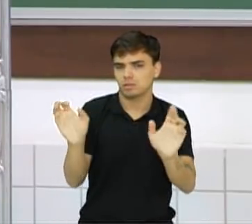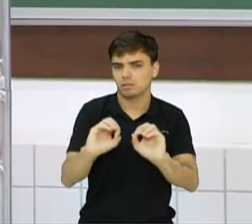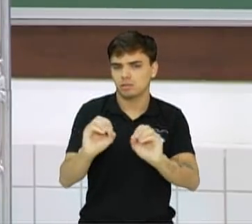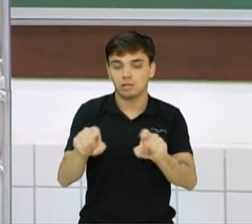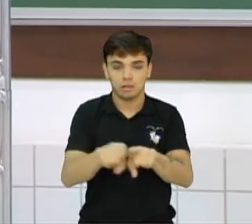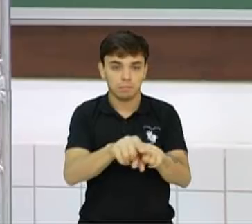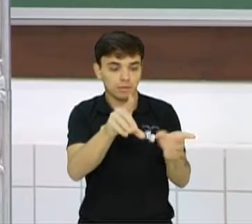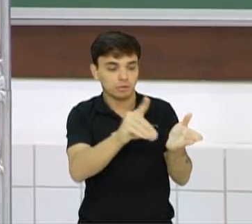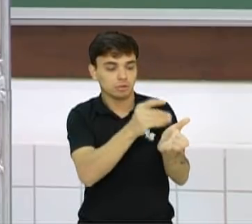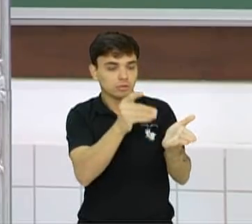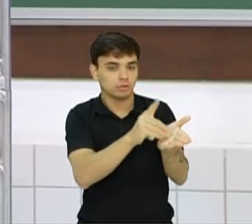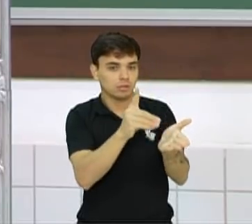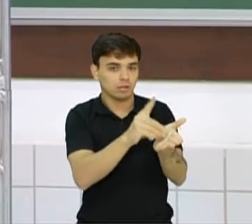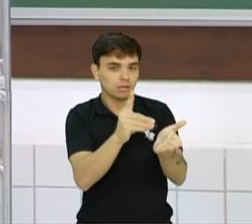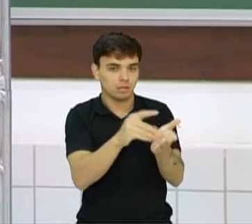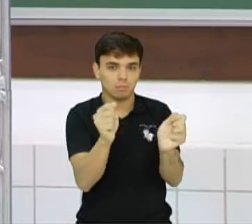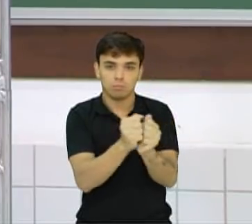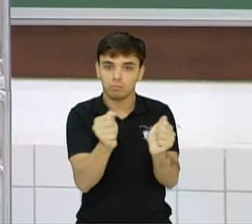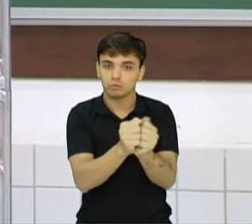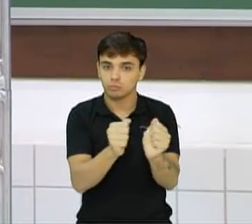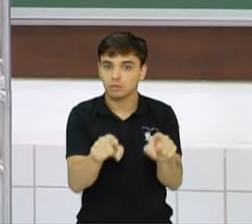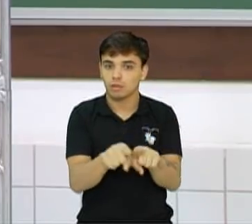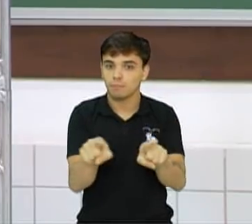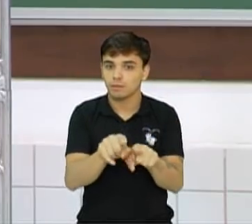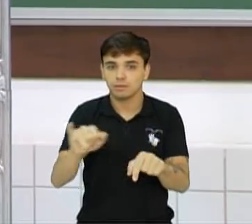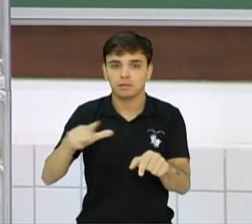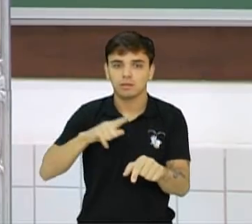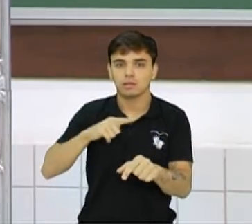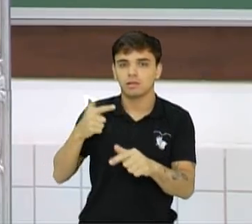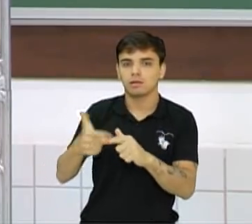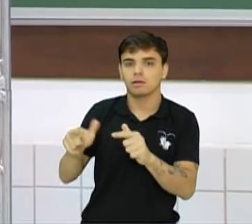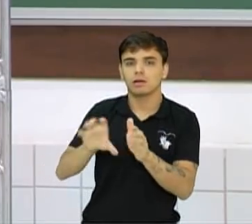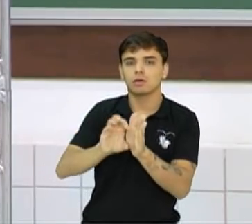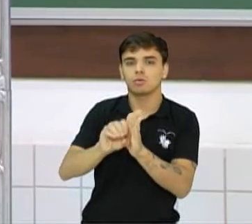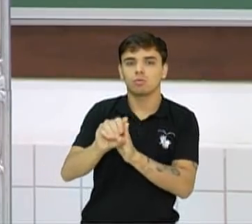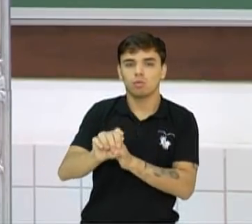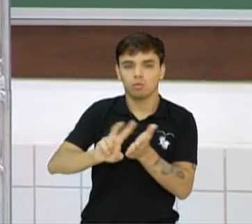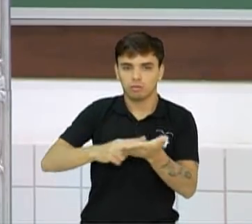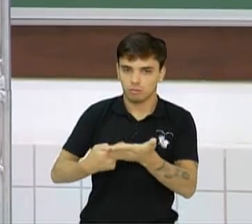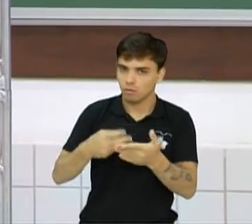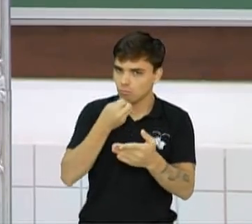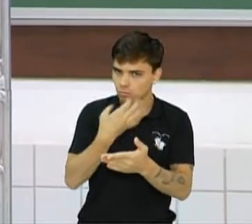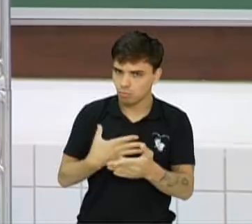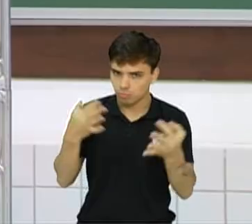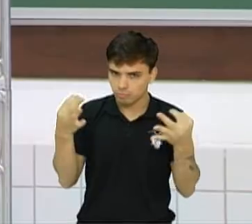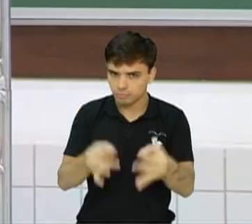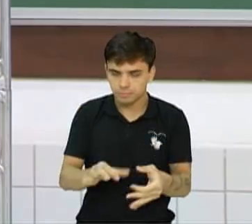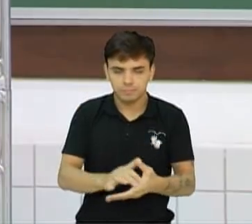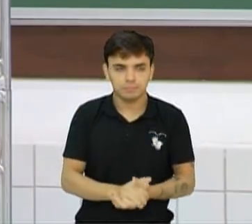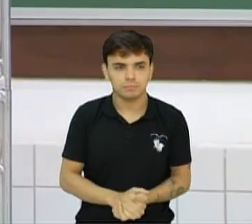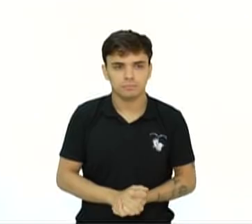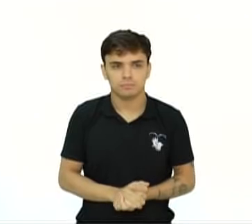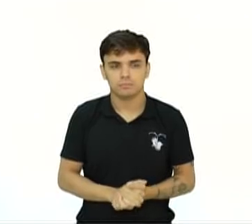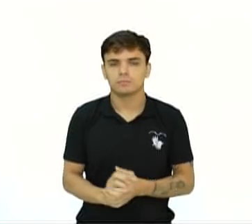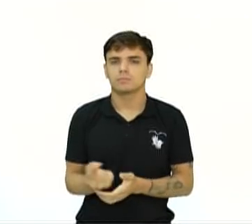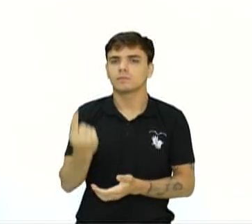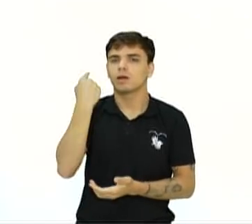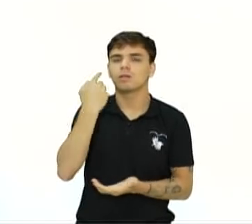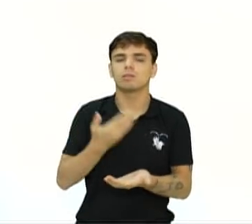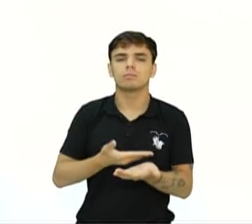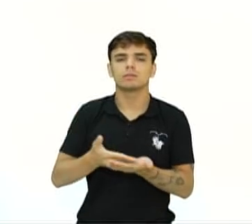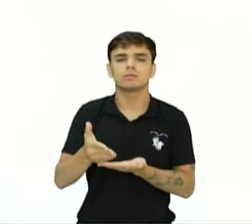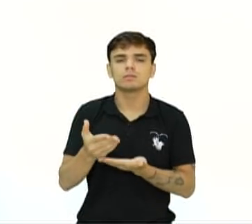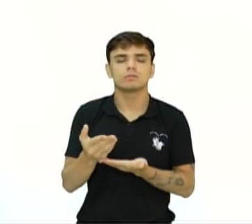O dicionário, é legal que esteja do lado, e se você tiver o Google Tradutor, ótimo. Vamos lá então? Let's go! Na aula passada, a